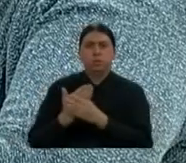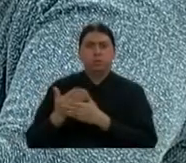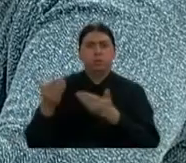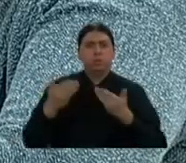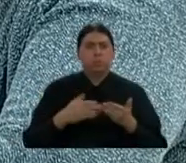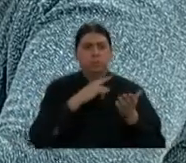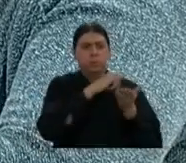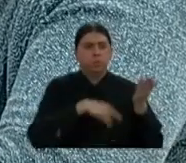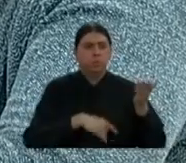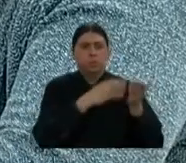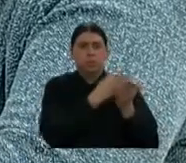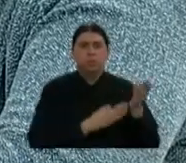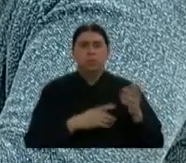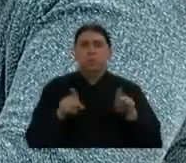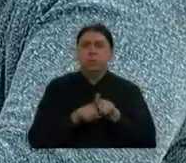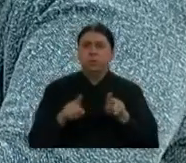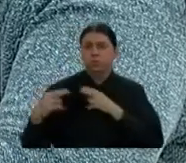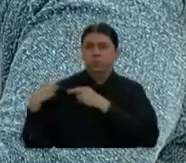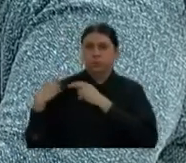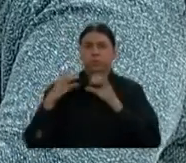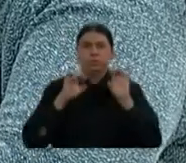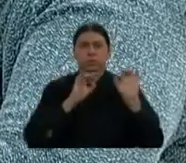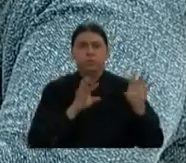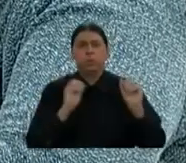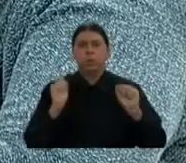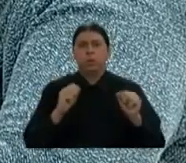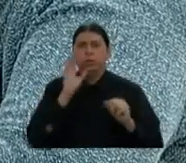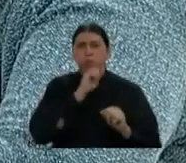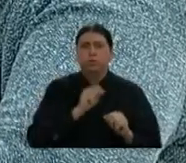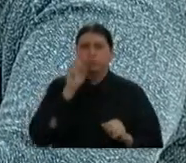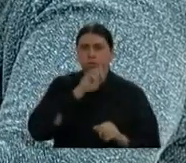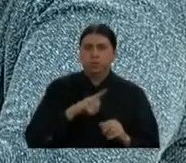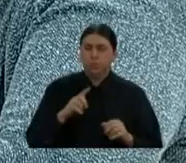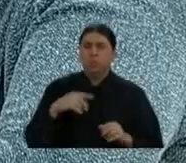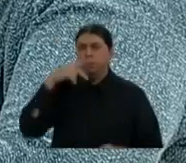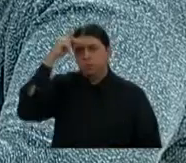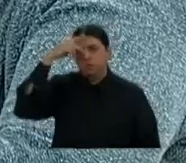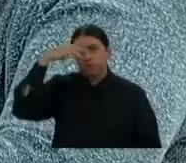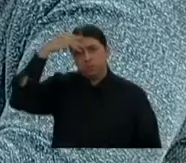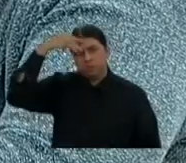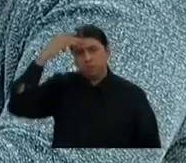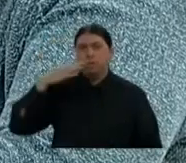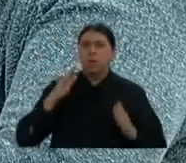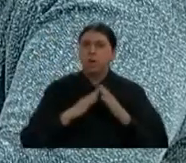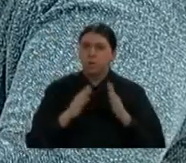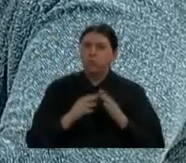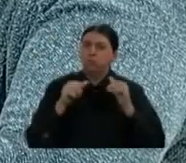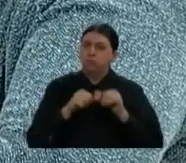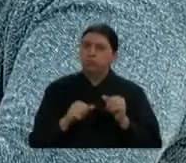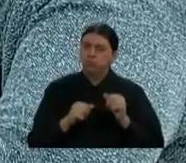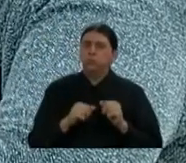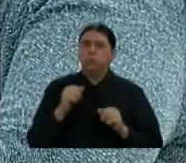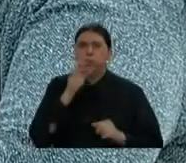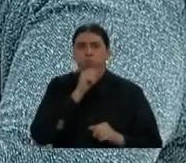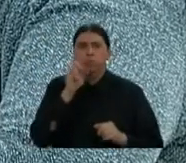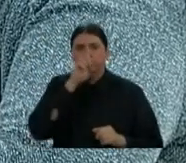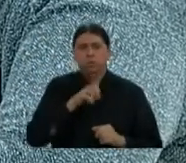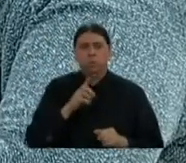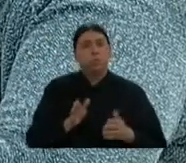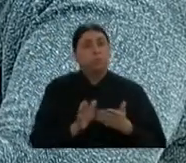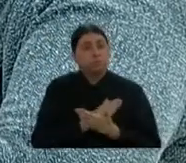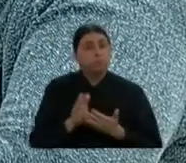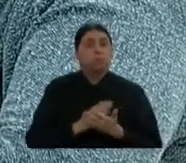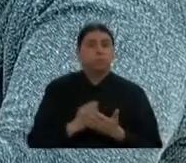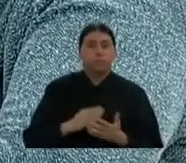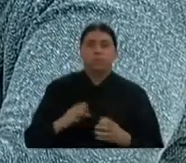especial que é para que eles possam passar cinco semanas com o padrinho ou madrinha na casa deles e esse apadrinhamento muitas vezes resulta em adoções